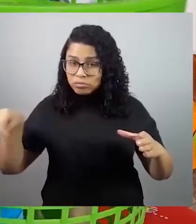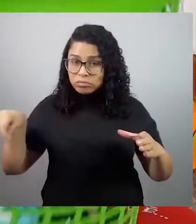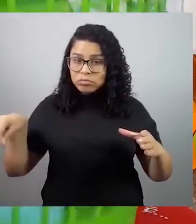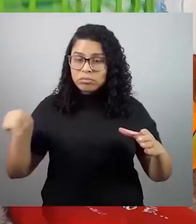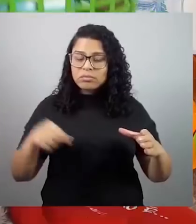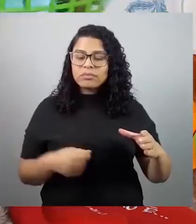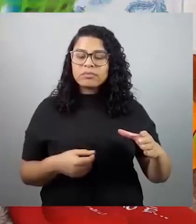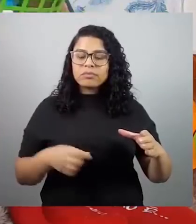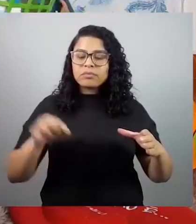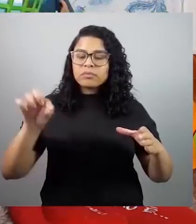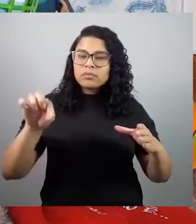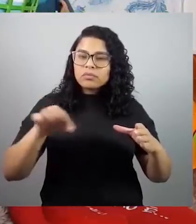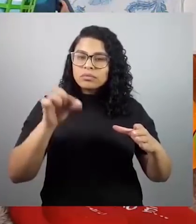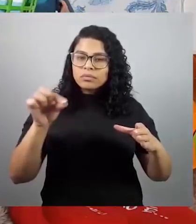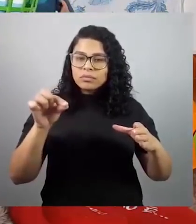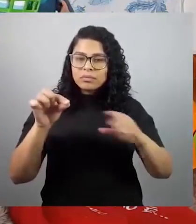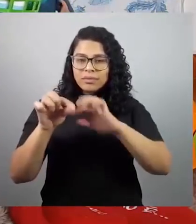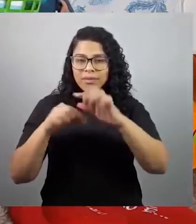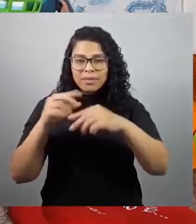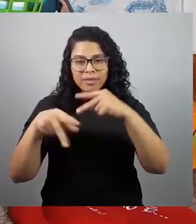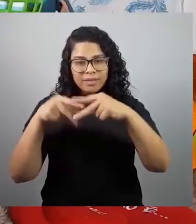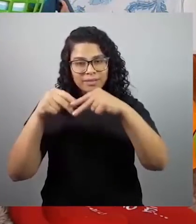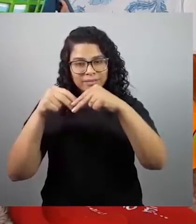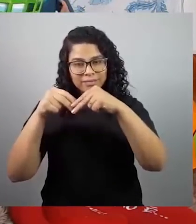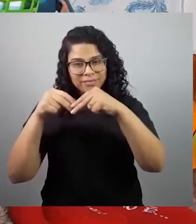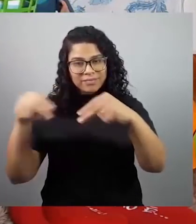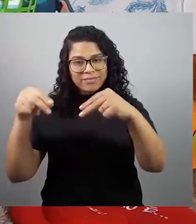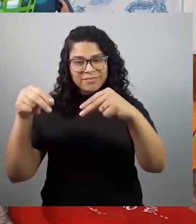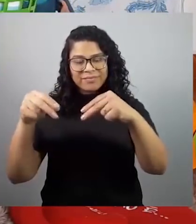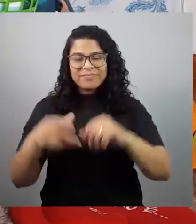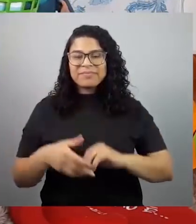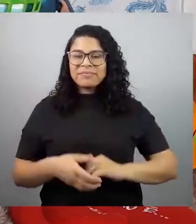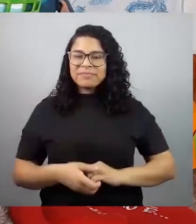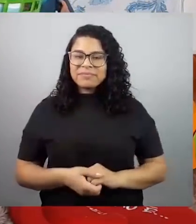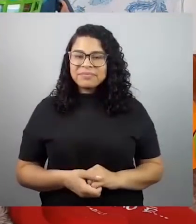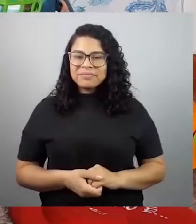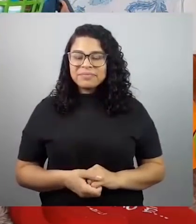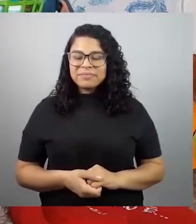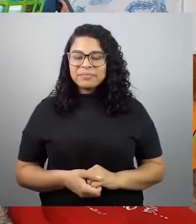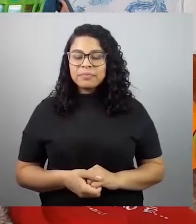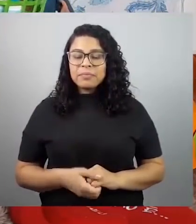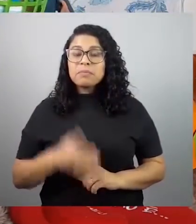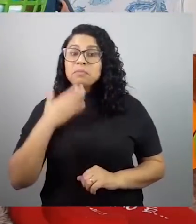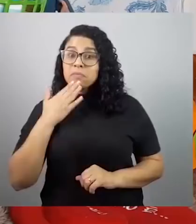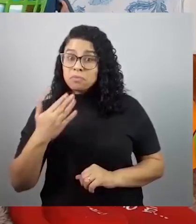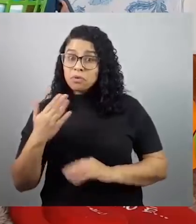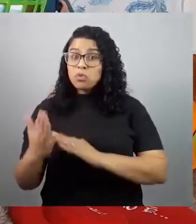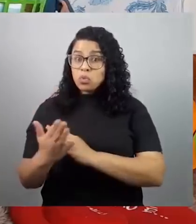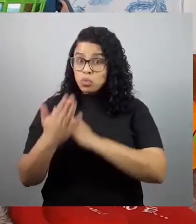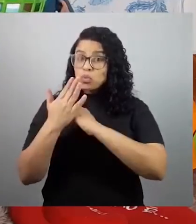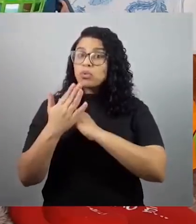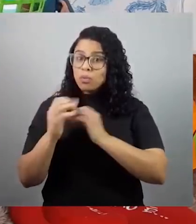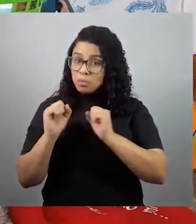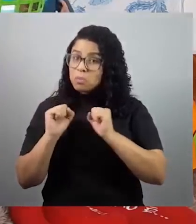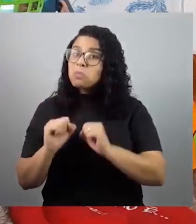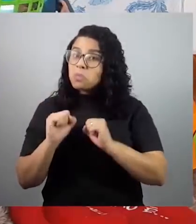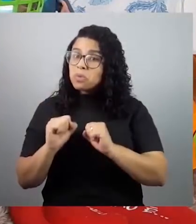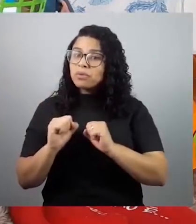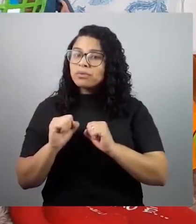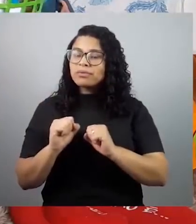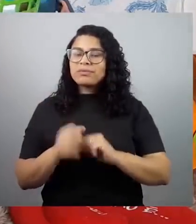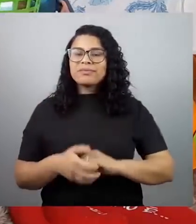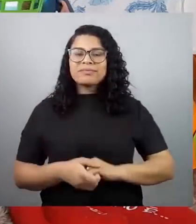e vamos fazer, ó, um laço aqui na lateral desse cesto. Peçam ajuda, tá, crianças? Caso vocês não